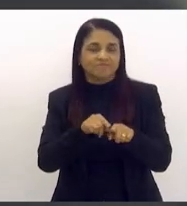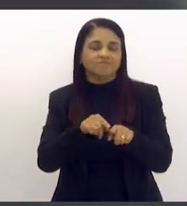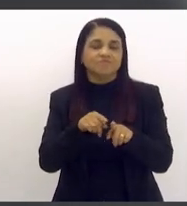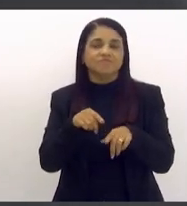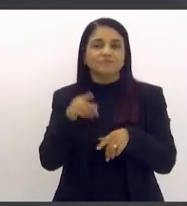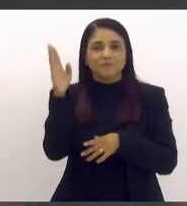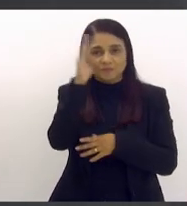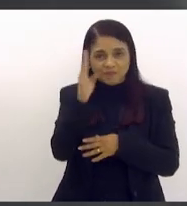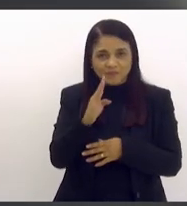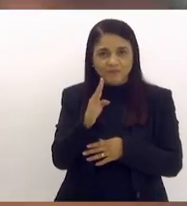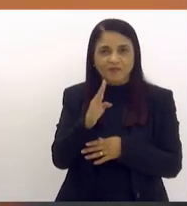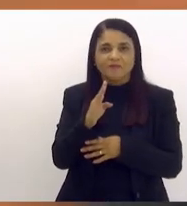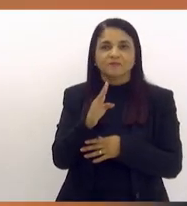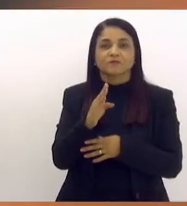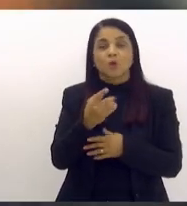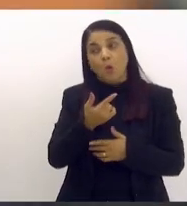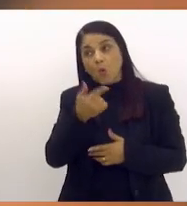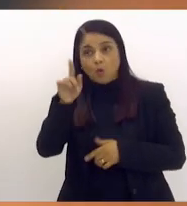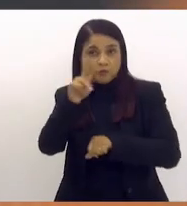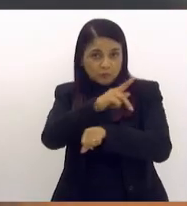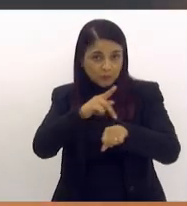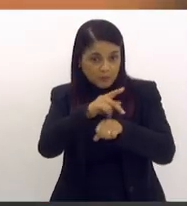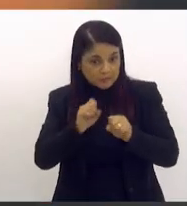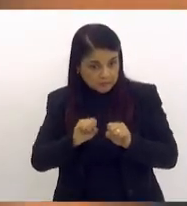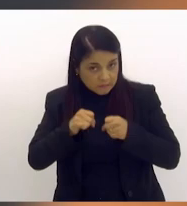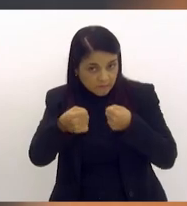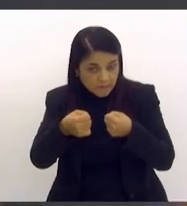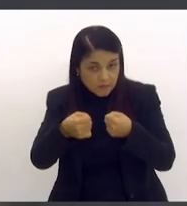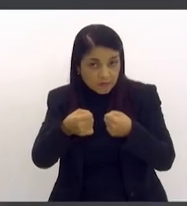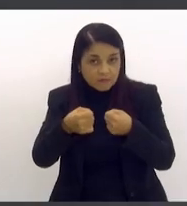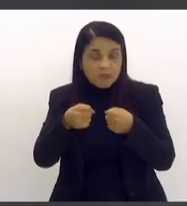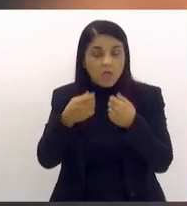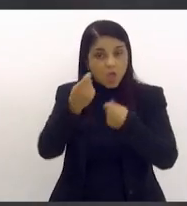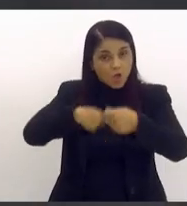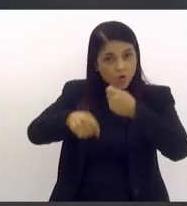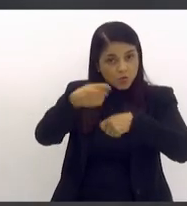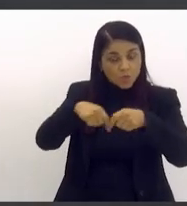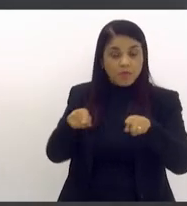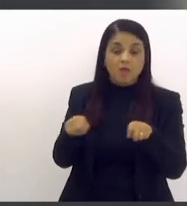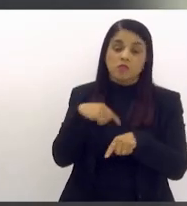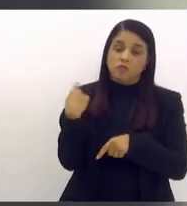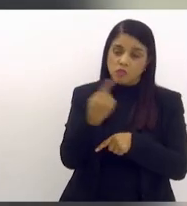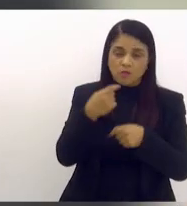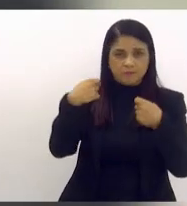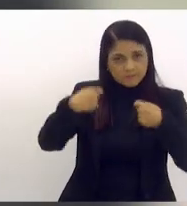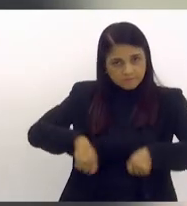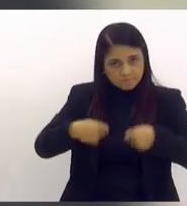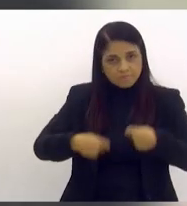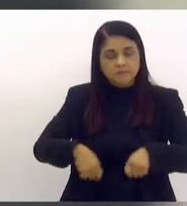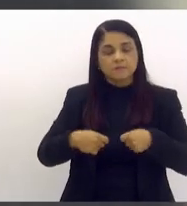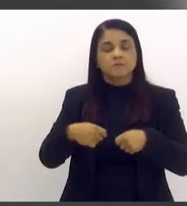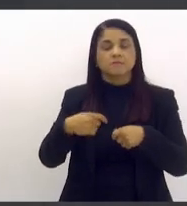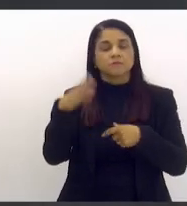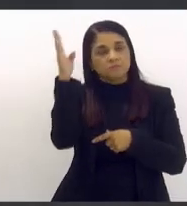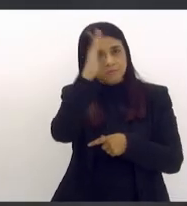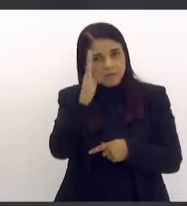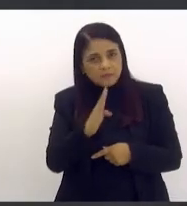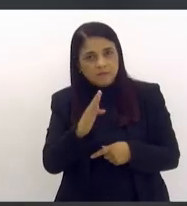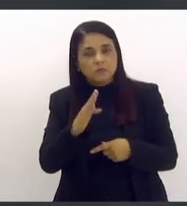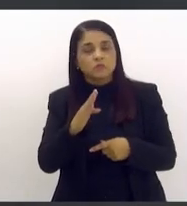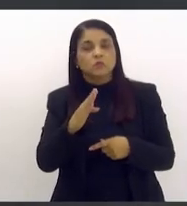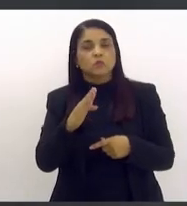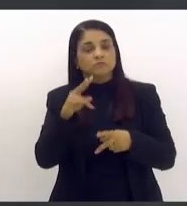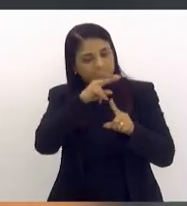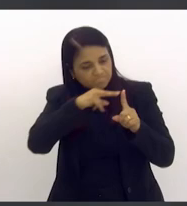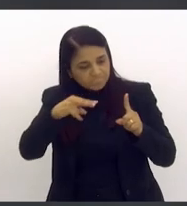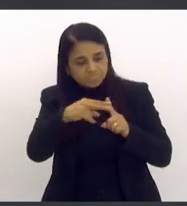nosso país assim como outros países defendem as suas economias nós precisamos fazer com que o Brasil enxergue